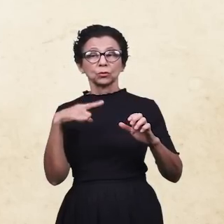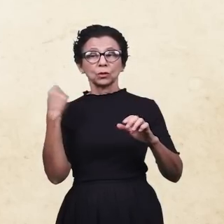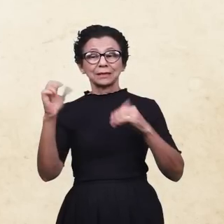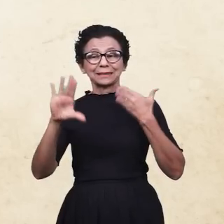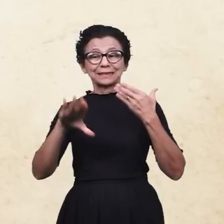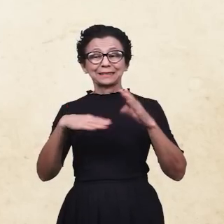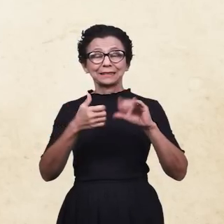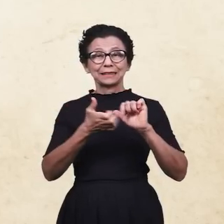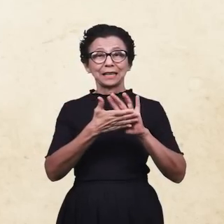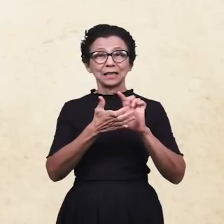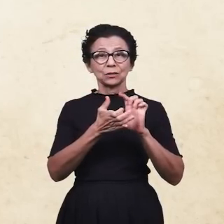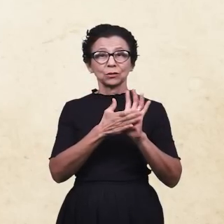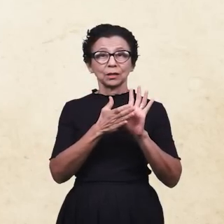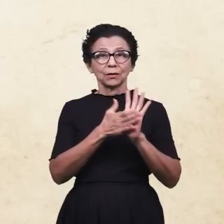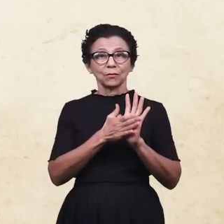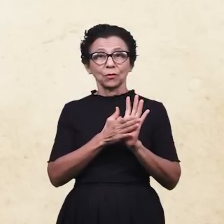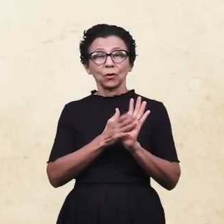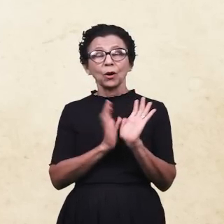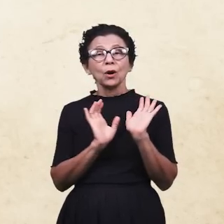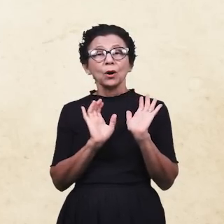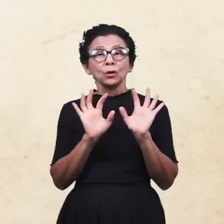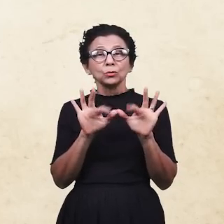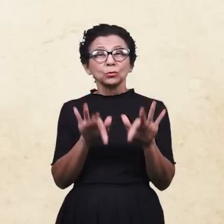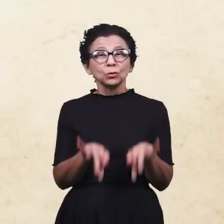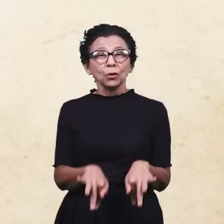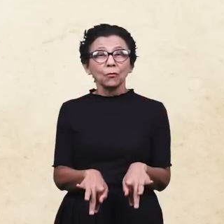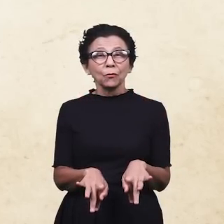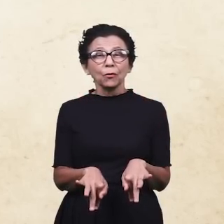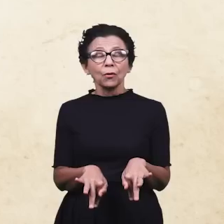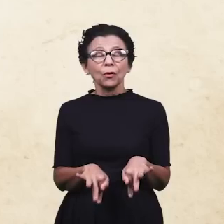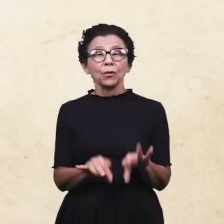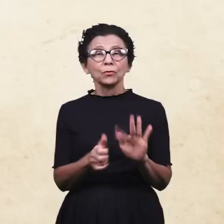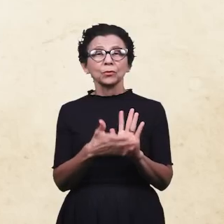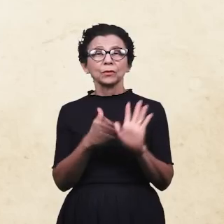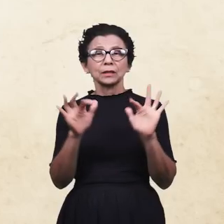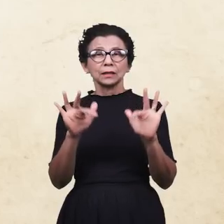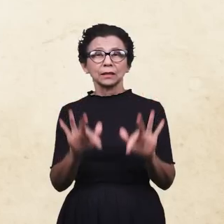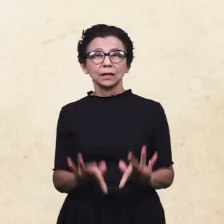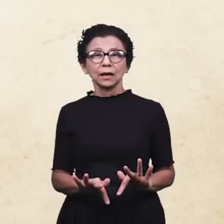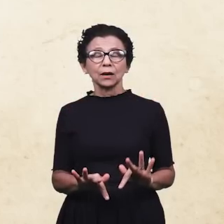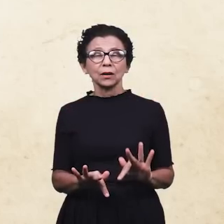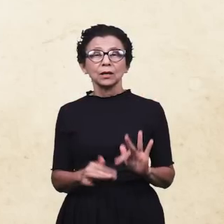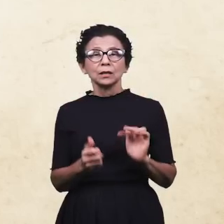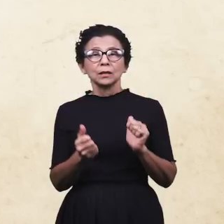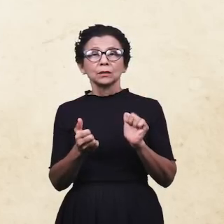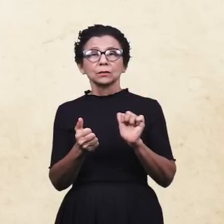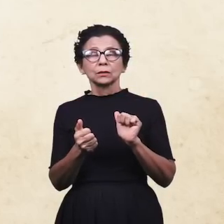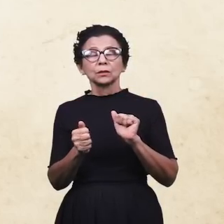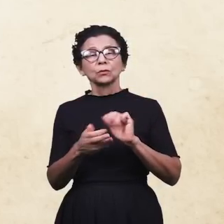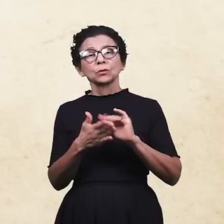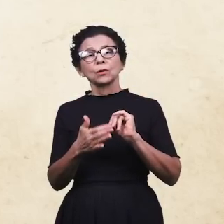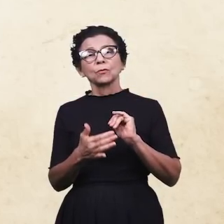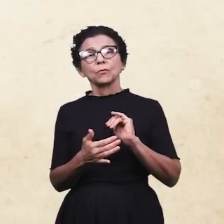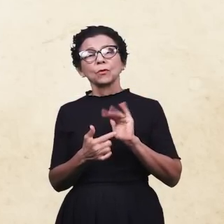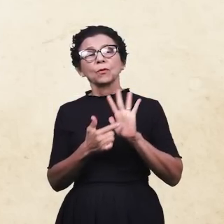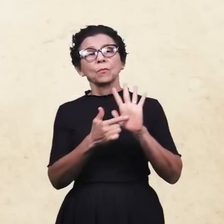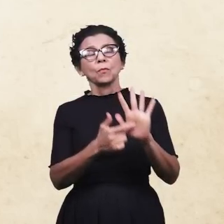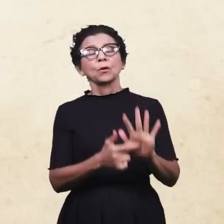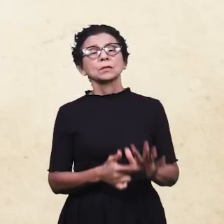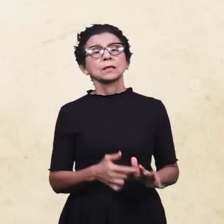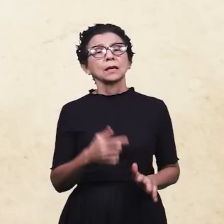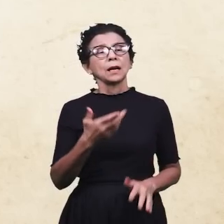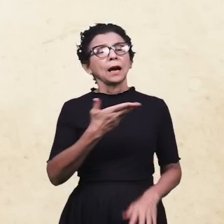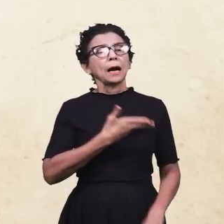nós cantássemos o louvor, ao findar o labor dessa vida, quando o louvor fala, meu amigo, hoje tu tens a